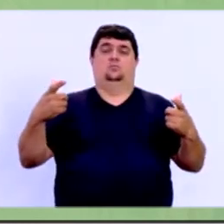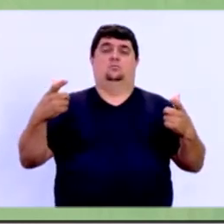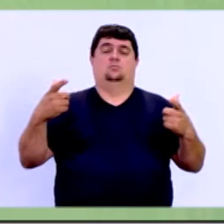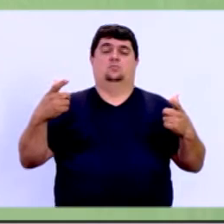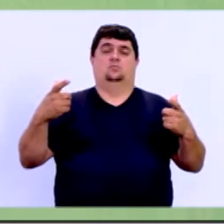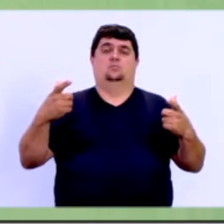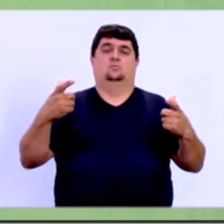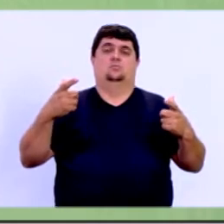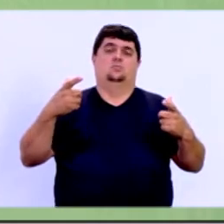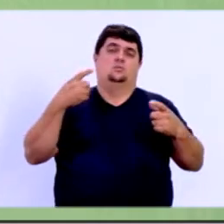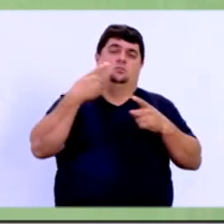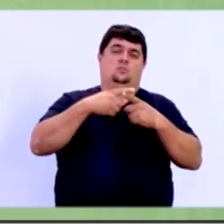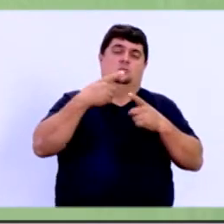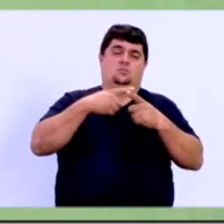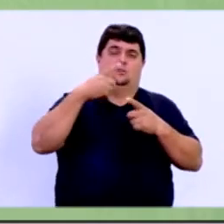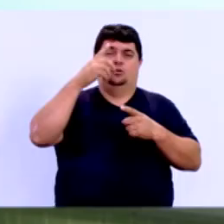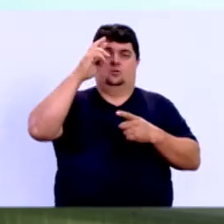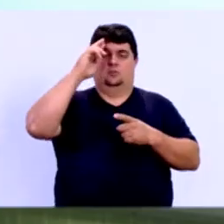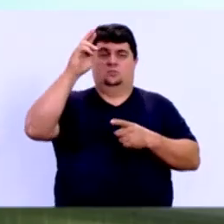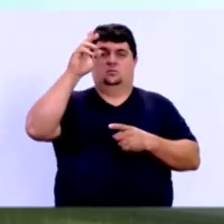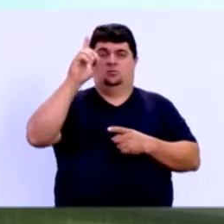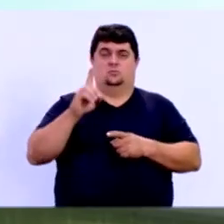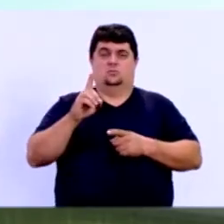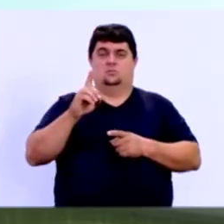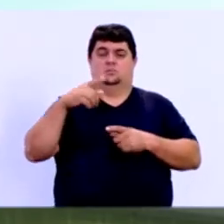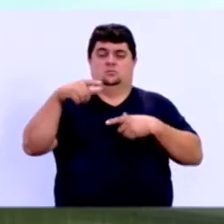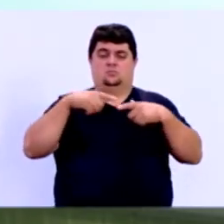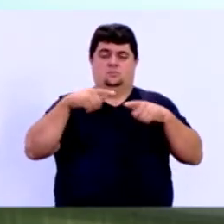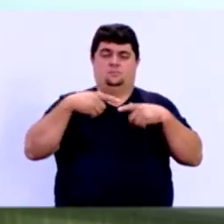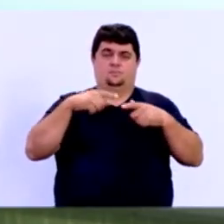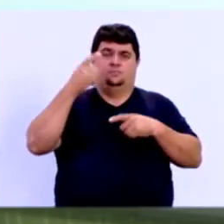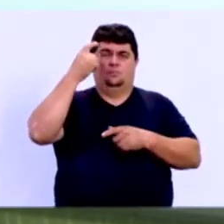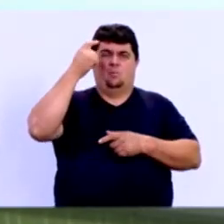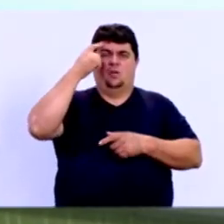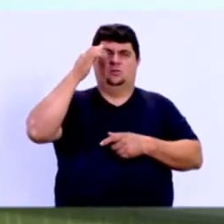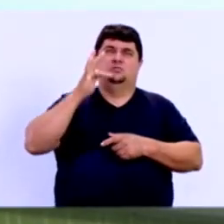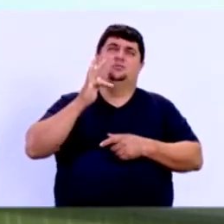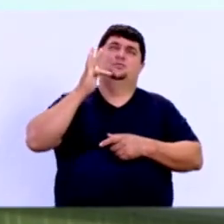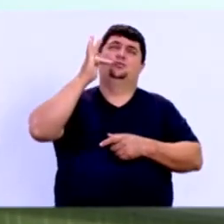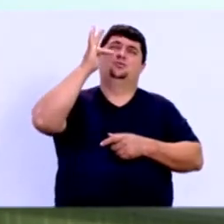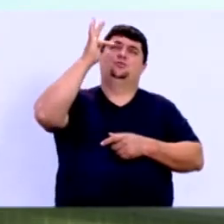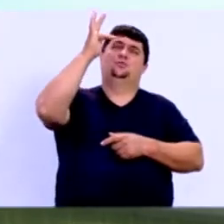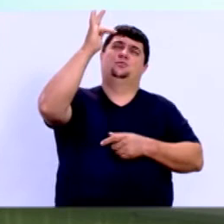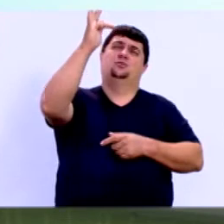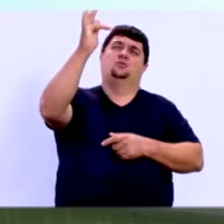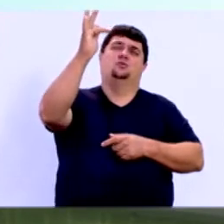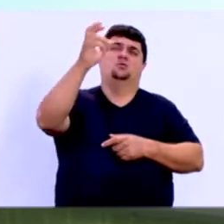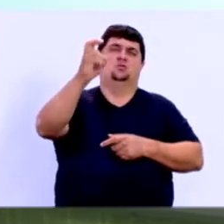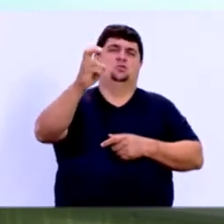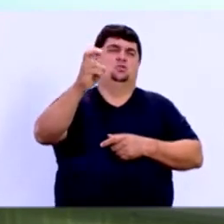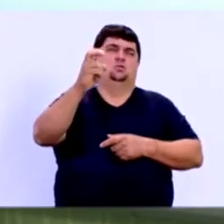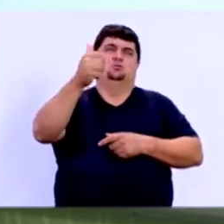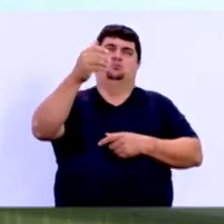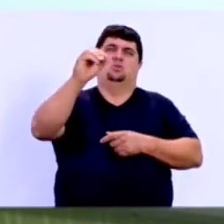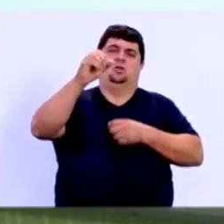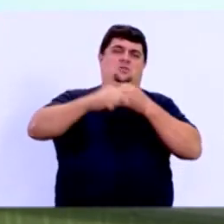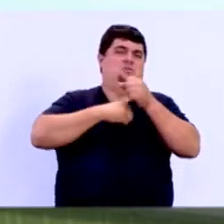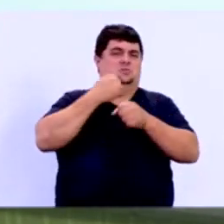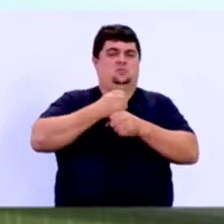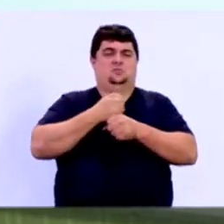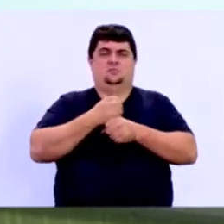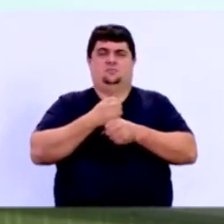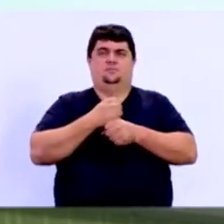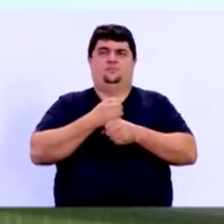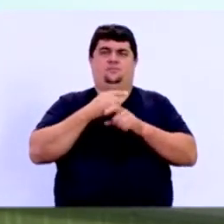Onde os executivos, eles trabalham com uma previsão de cenário de 5 a 10 anos. Mas,